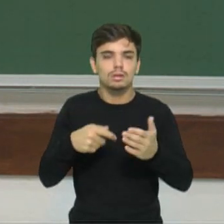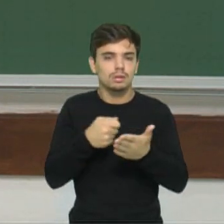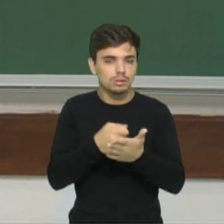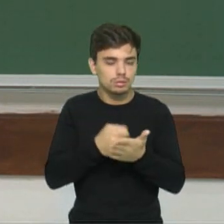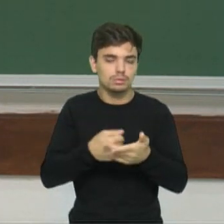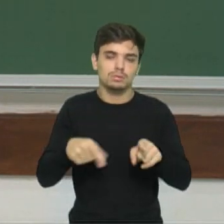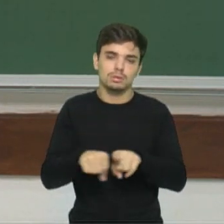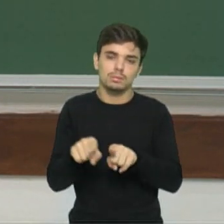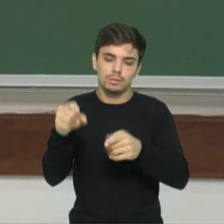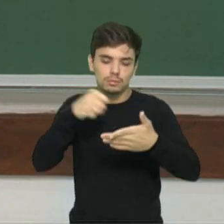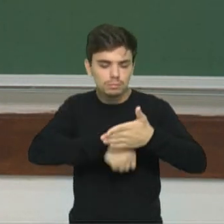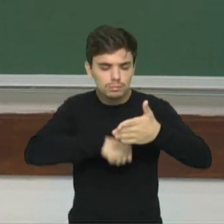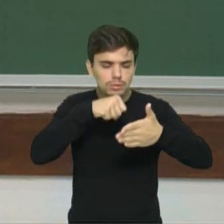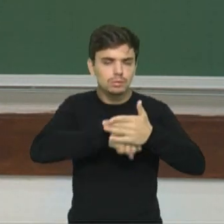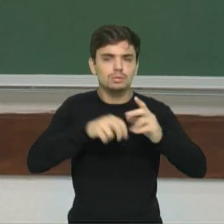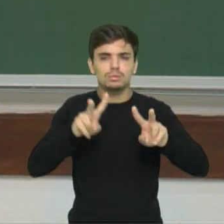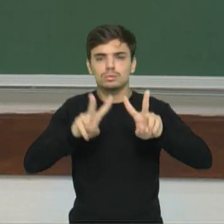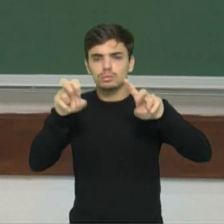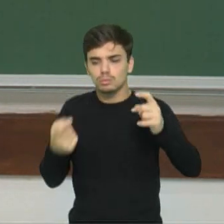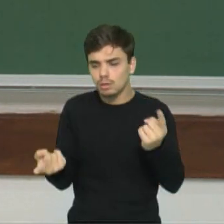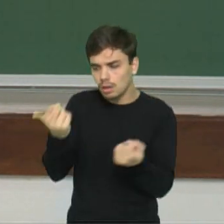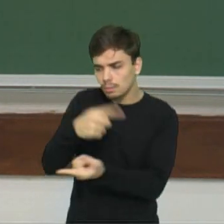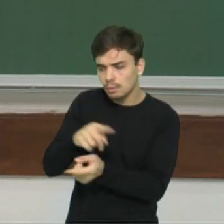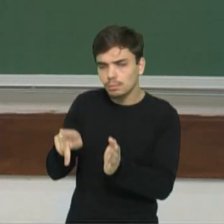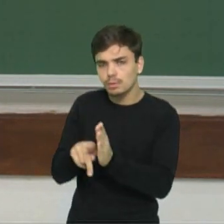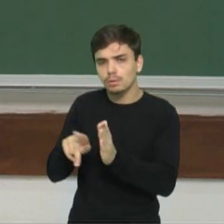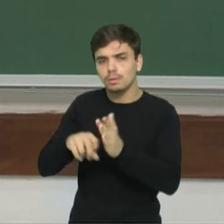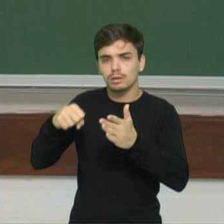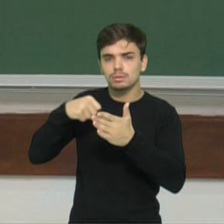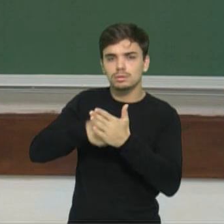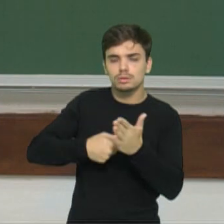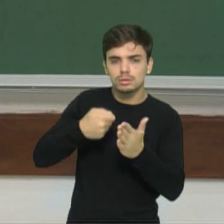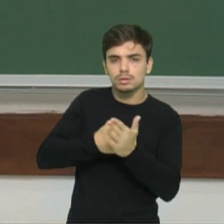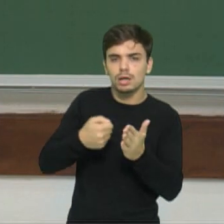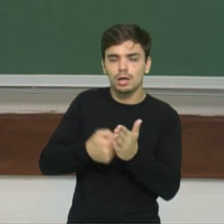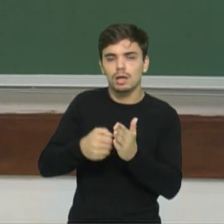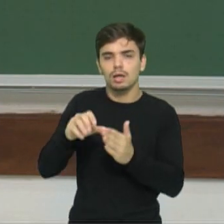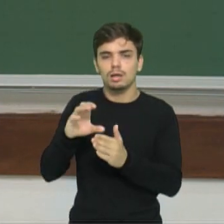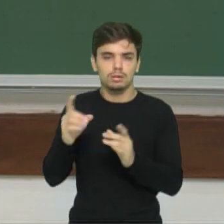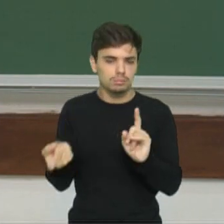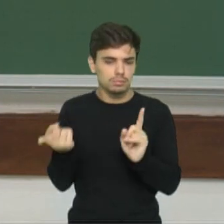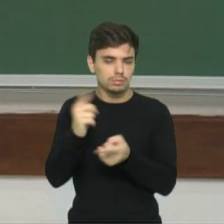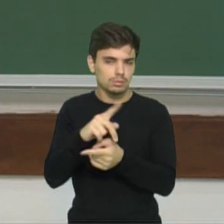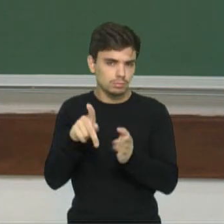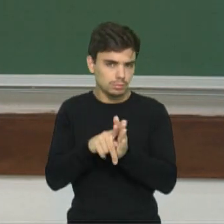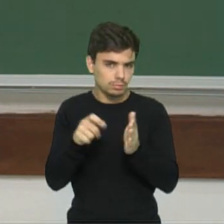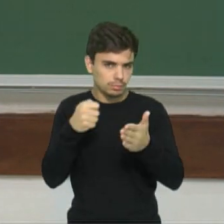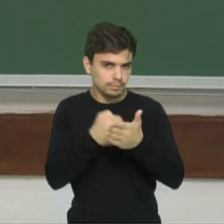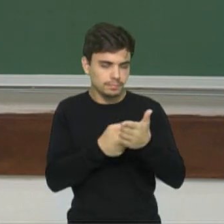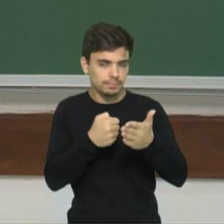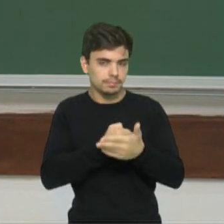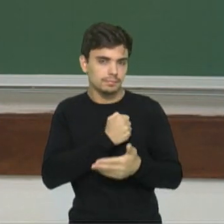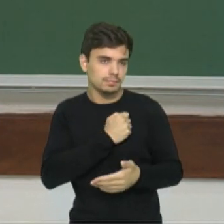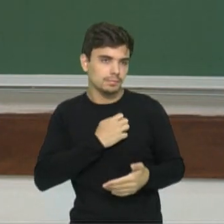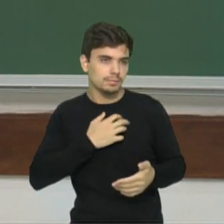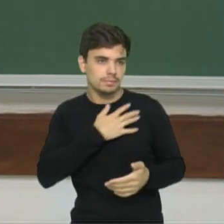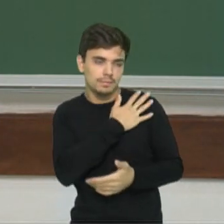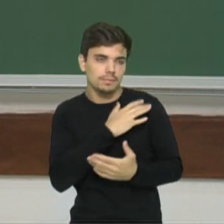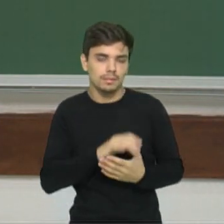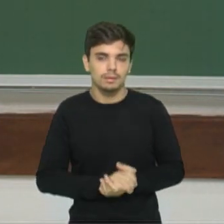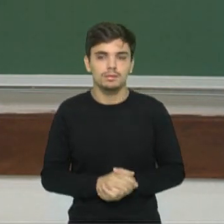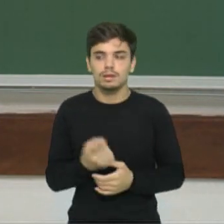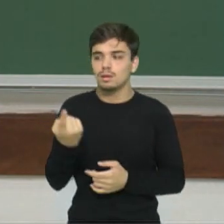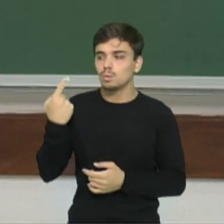essas lutas de movimentos contrários à ditadura, movimento de oposição às ditaduras militares. Na